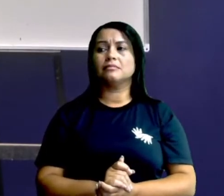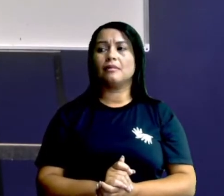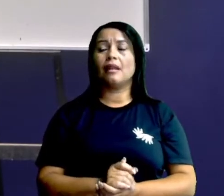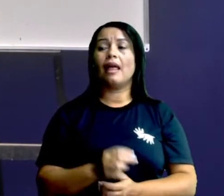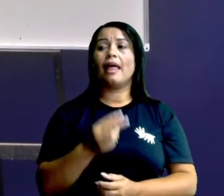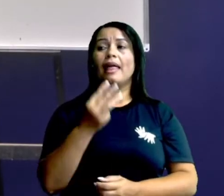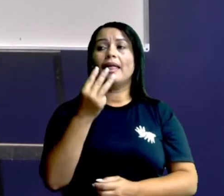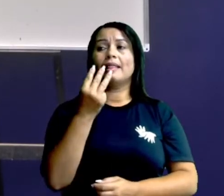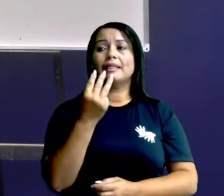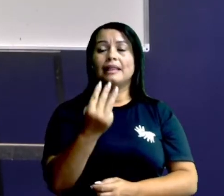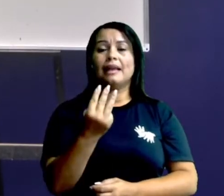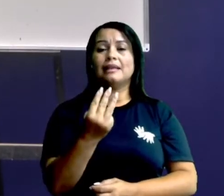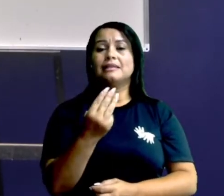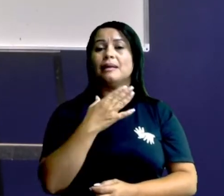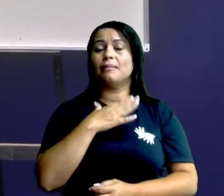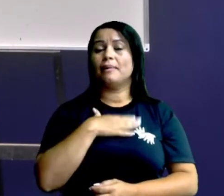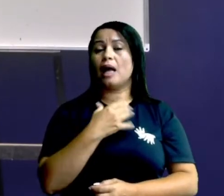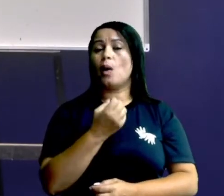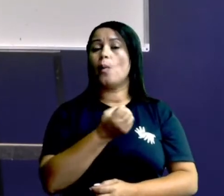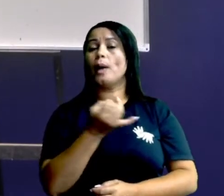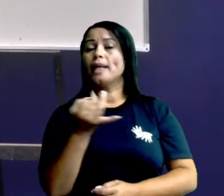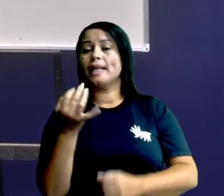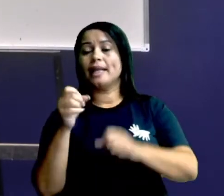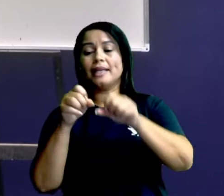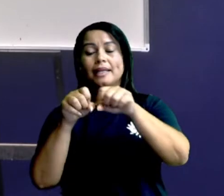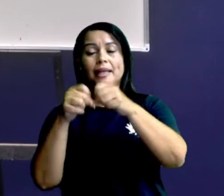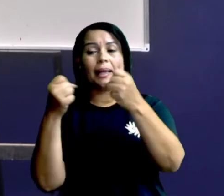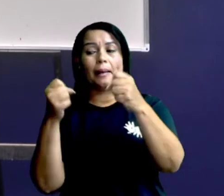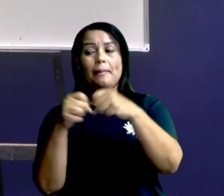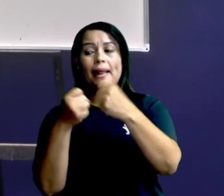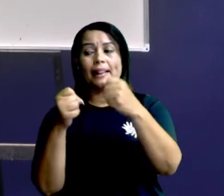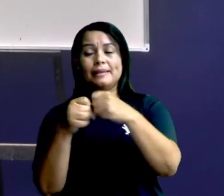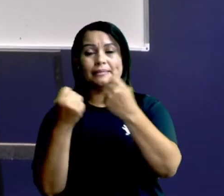E 3 é a minha quantidade que veio quebradas.